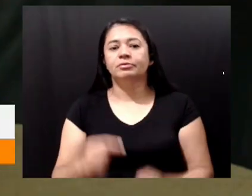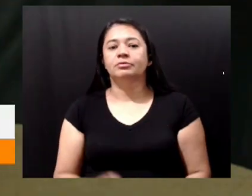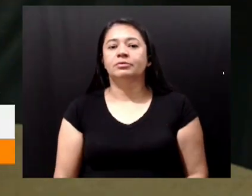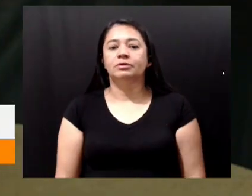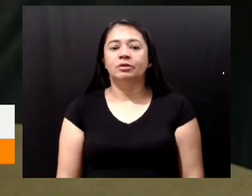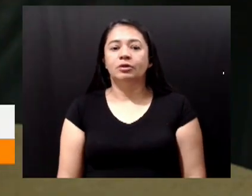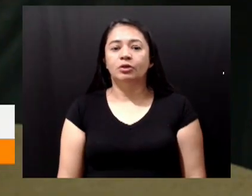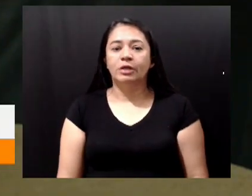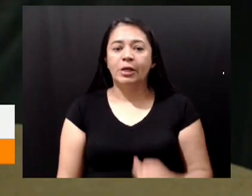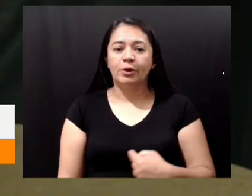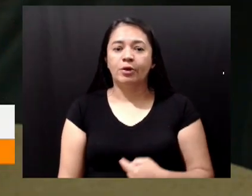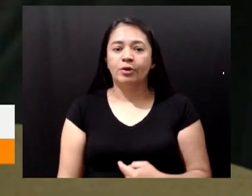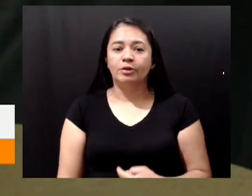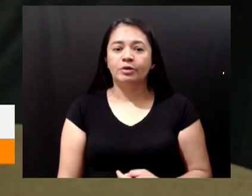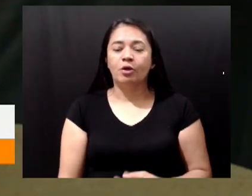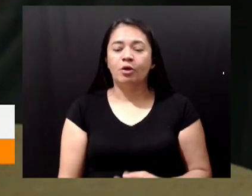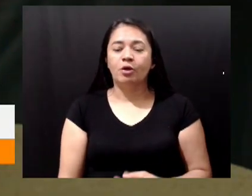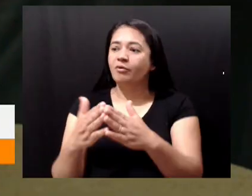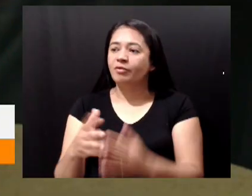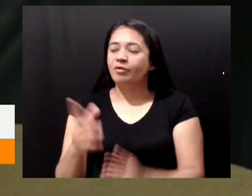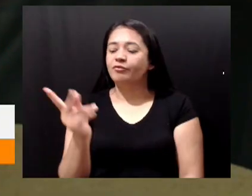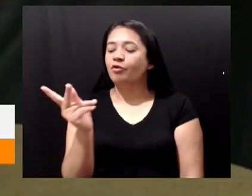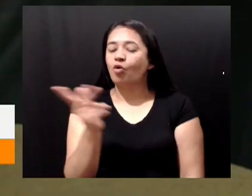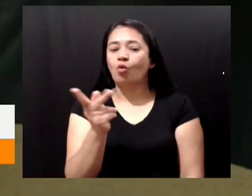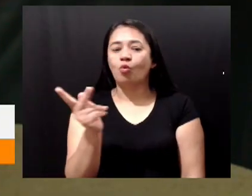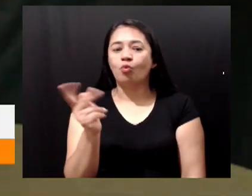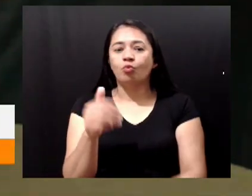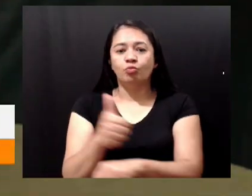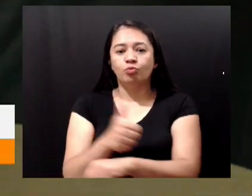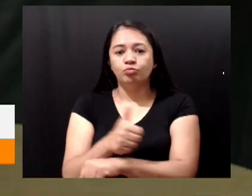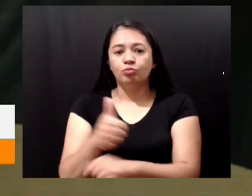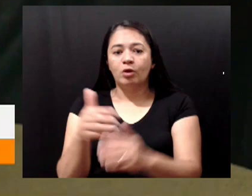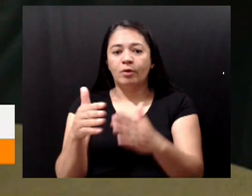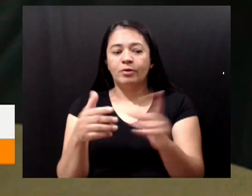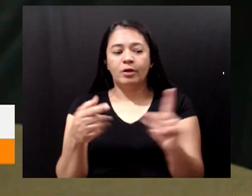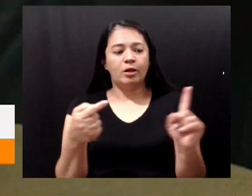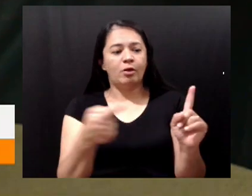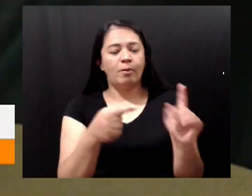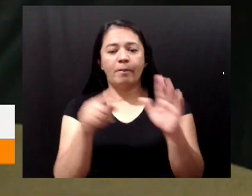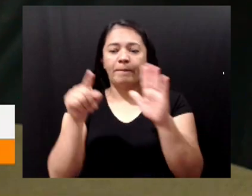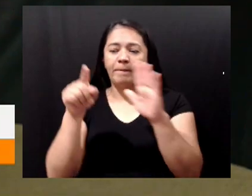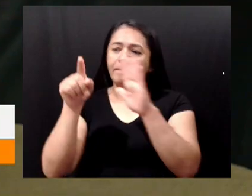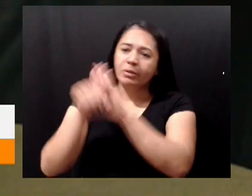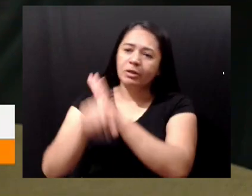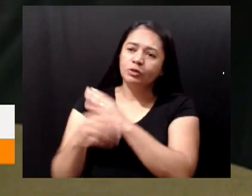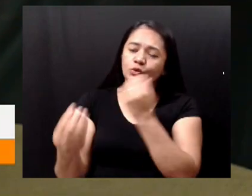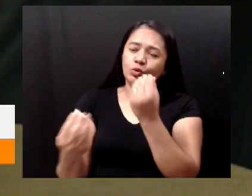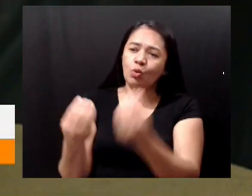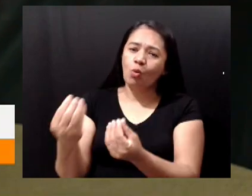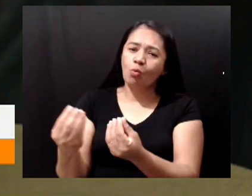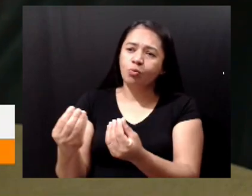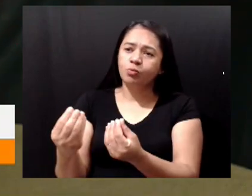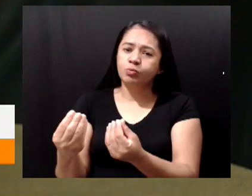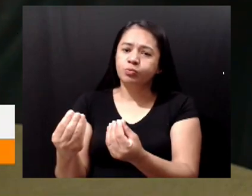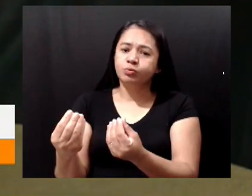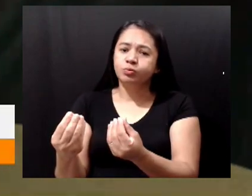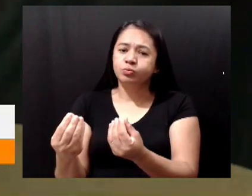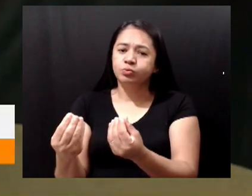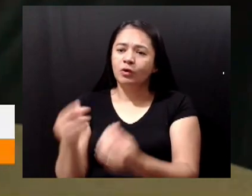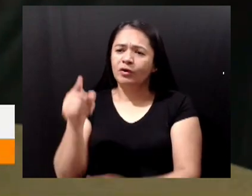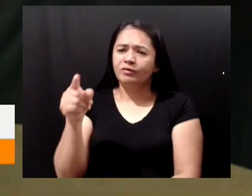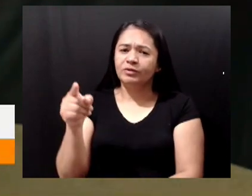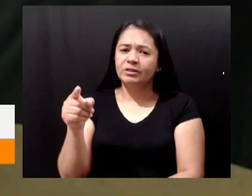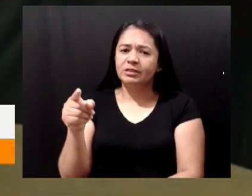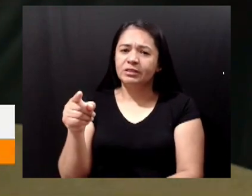da avaliação dos dois profissionais. Então, eu começo com a doutora Karina. A avaliação, doutora, que você faz sobre o